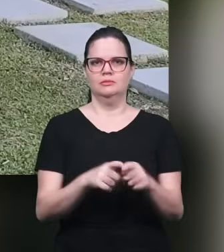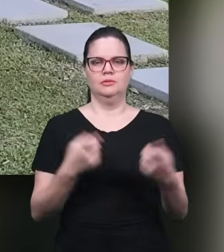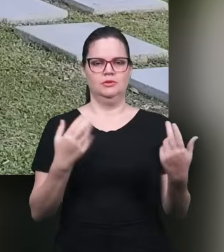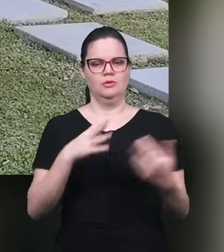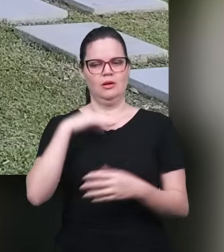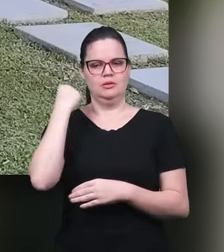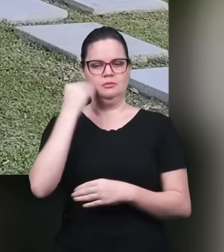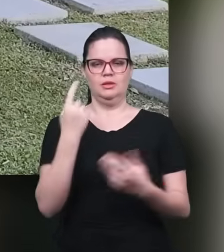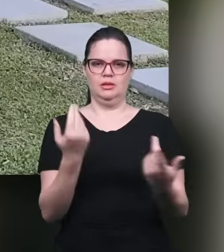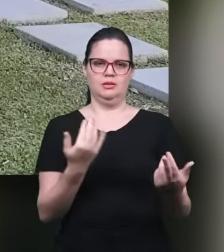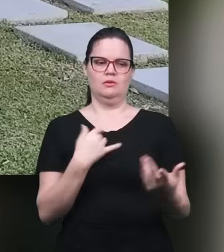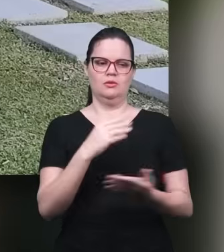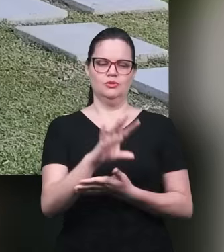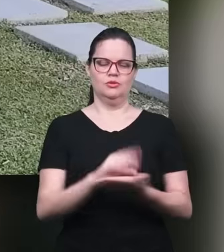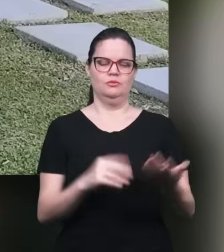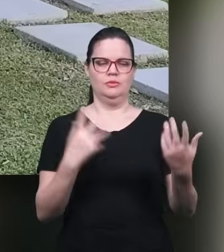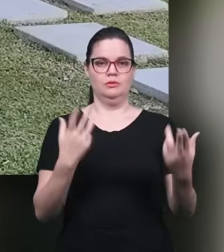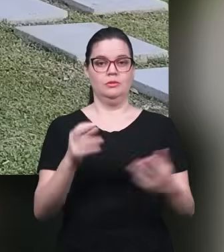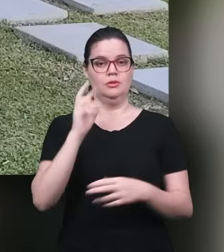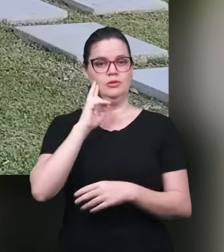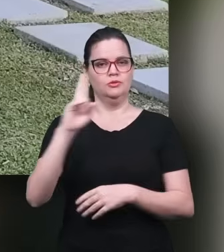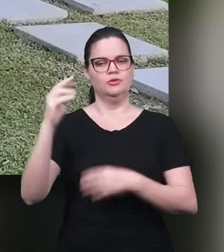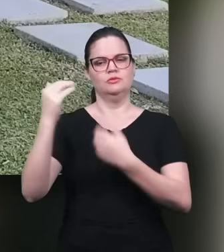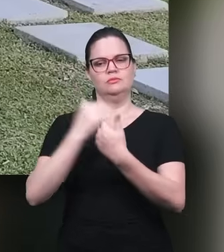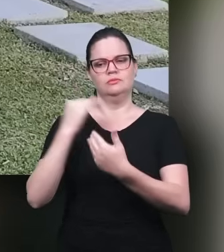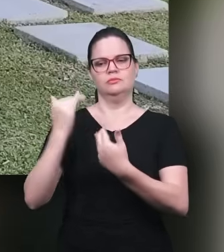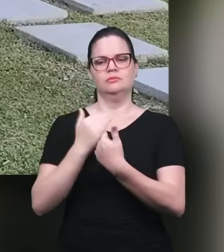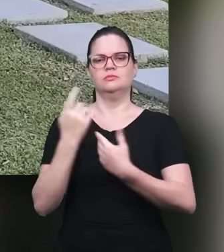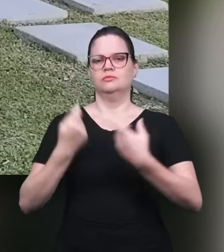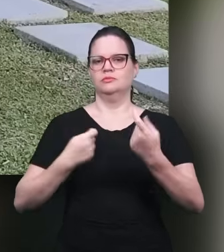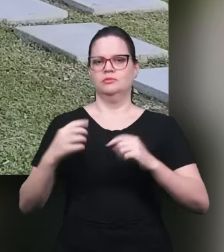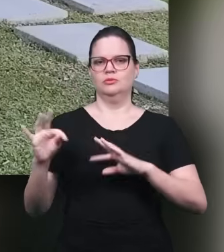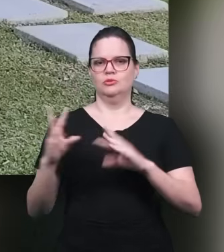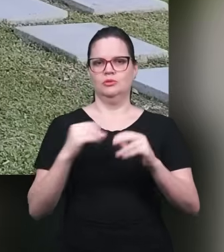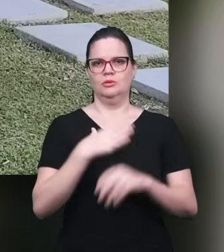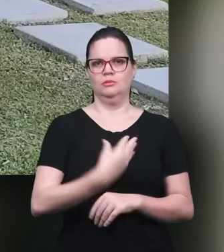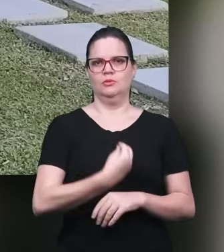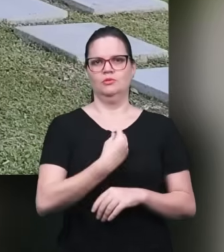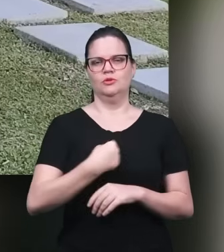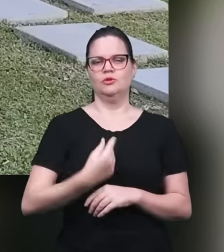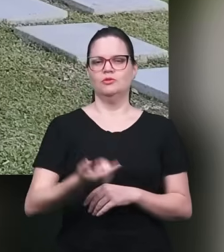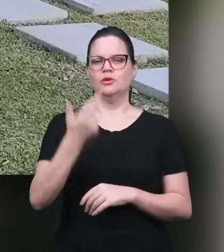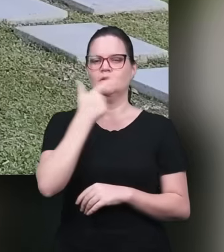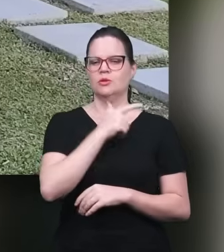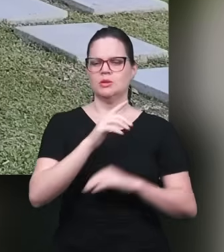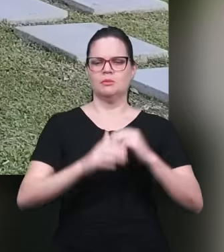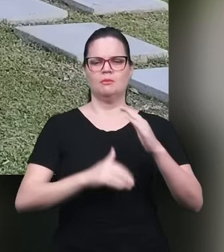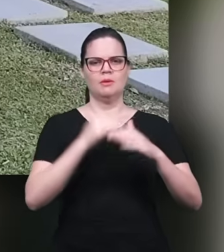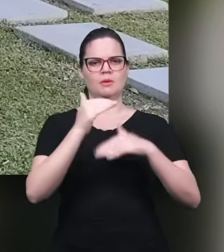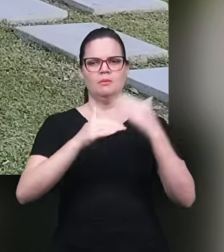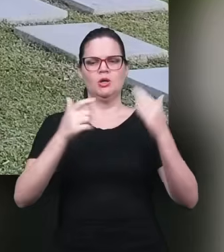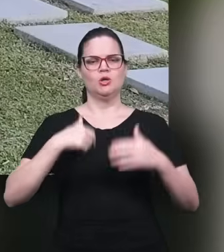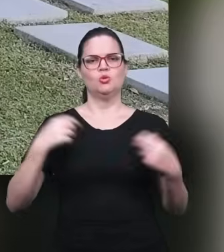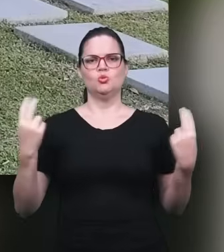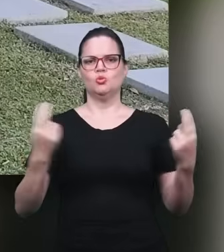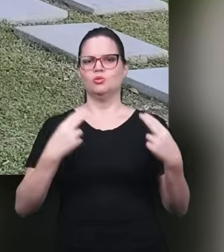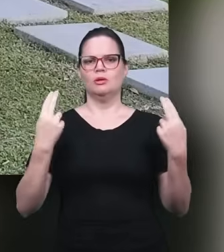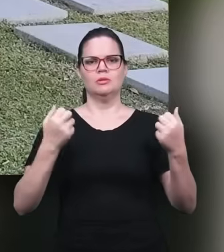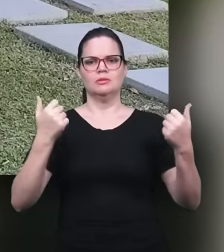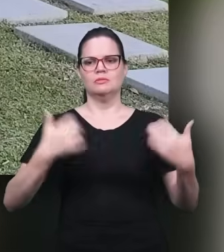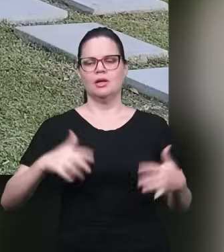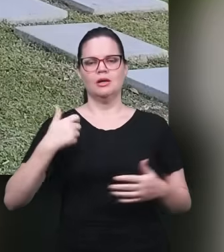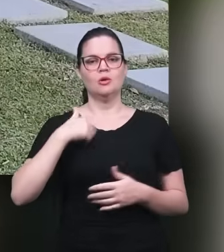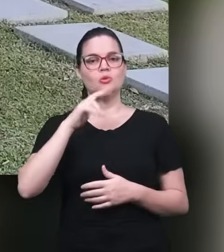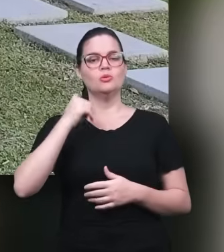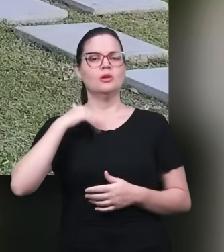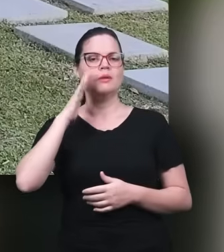dessas experiências, né? E o Senhor foi guiando a minha vida e eu fui alcançando coisas que eu jamais imaginei alcançar, coisas que para minha família